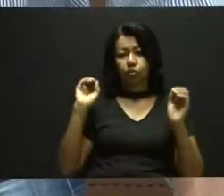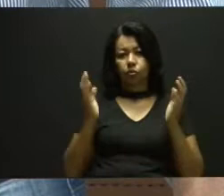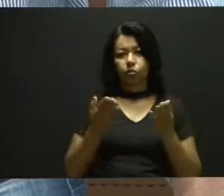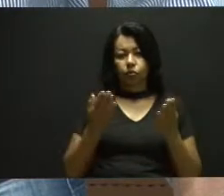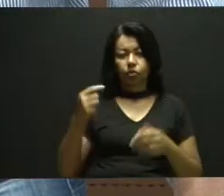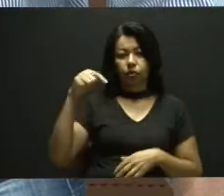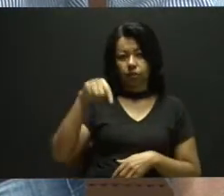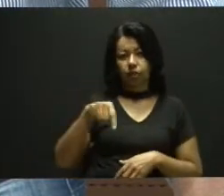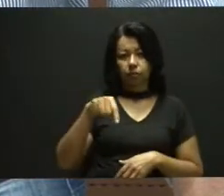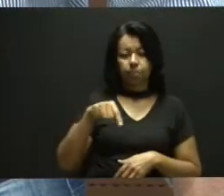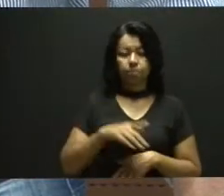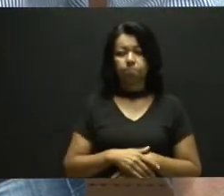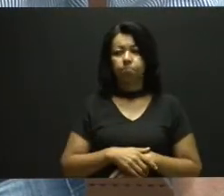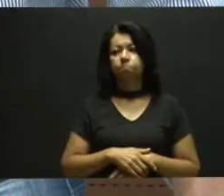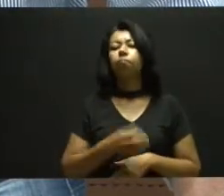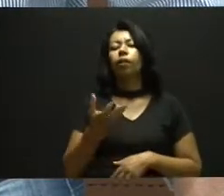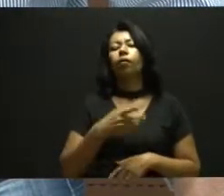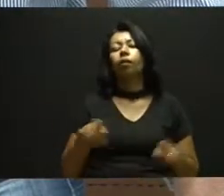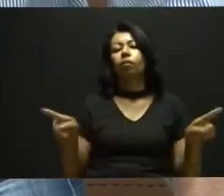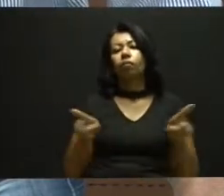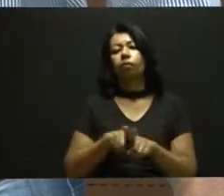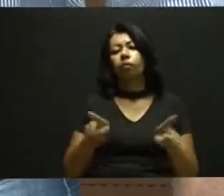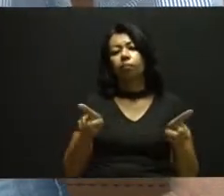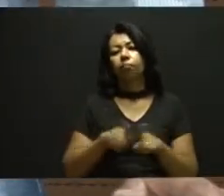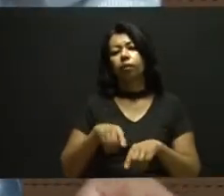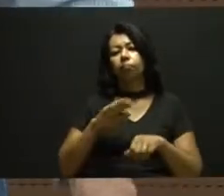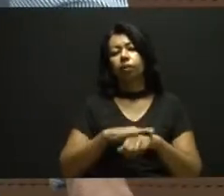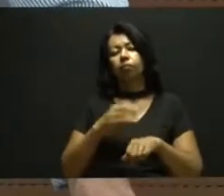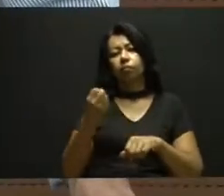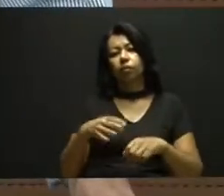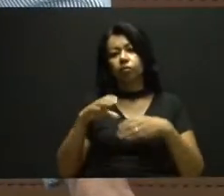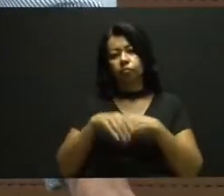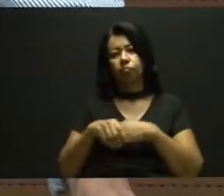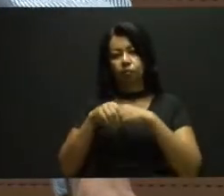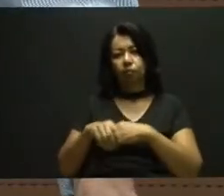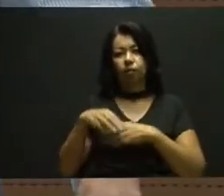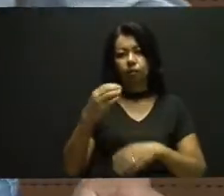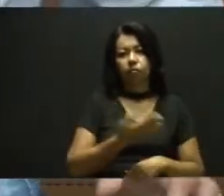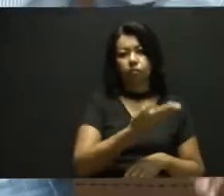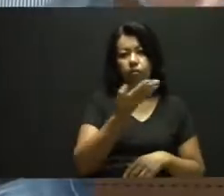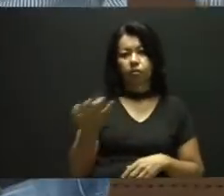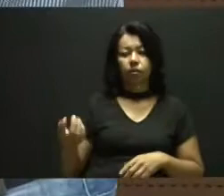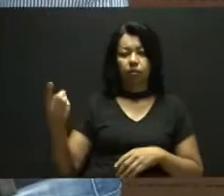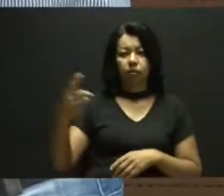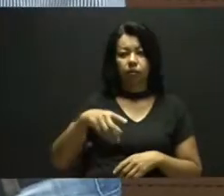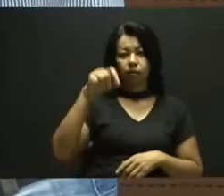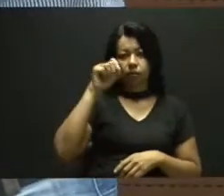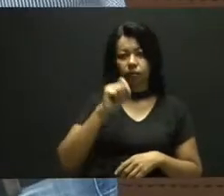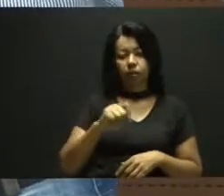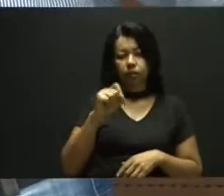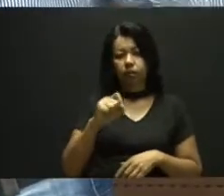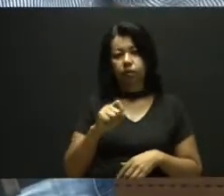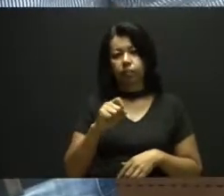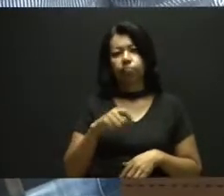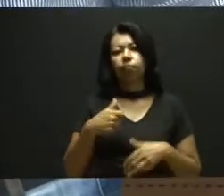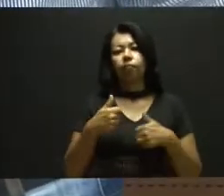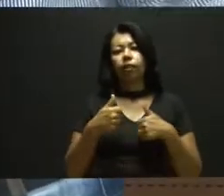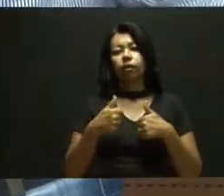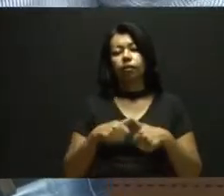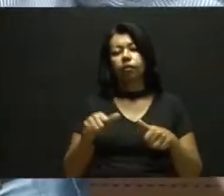e eu quero então mais uma vez complementar que todos vocês que vieram aqui estão protagonizando